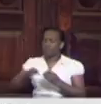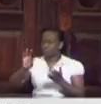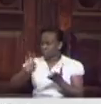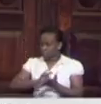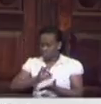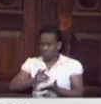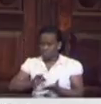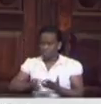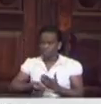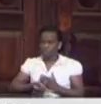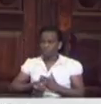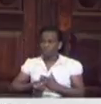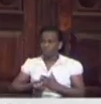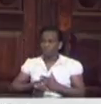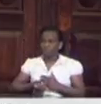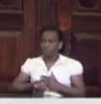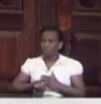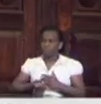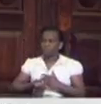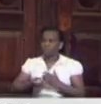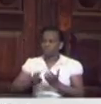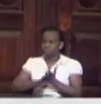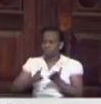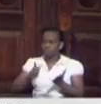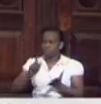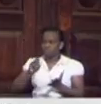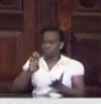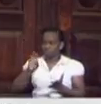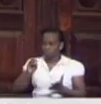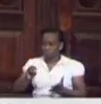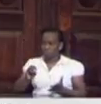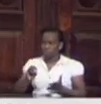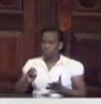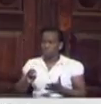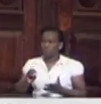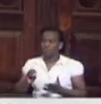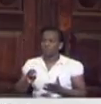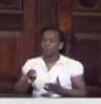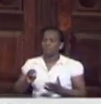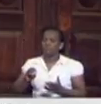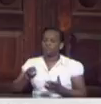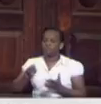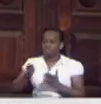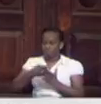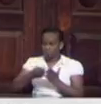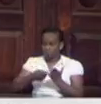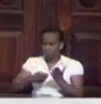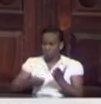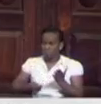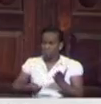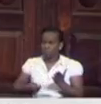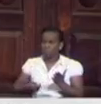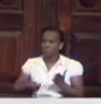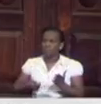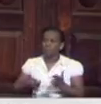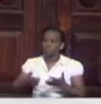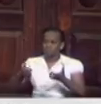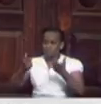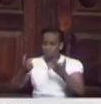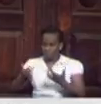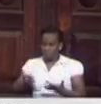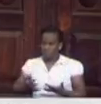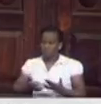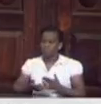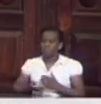assinava no jornal o Globo um artigo em que